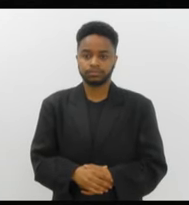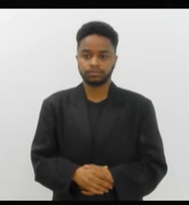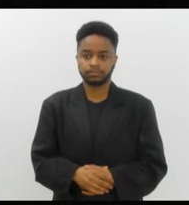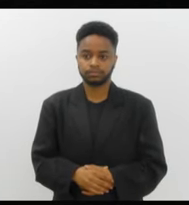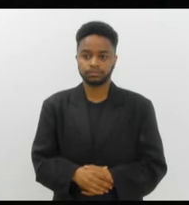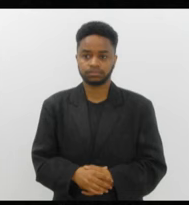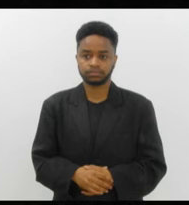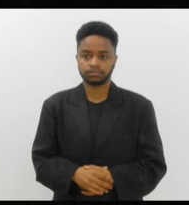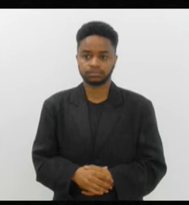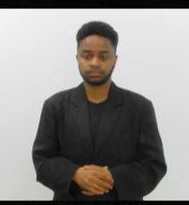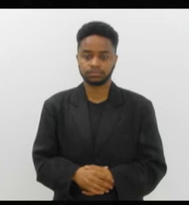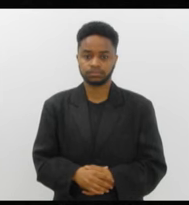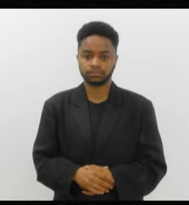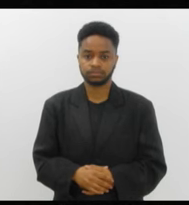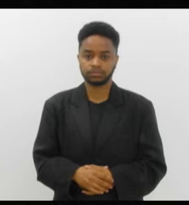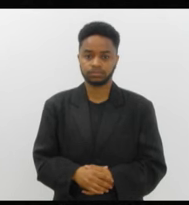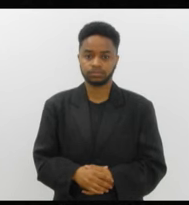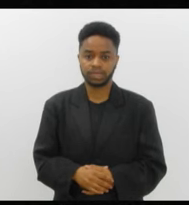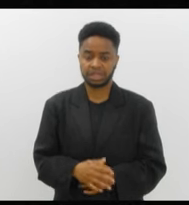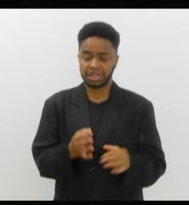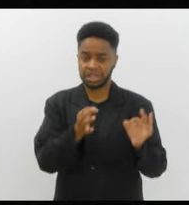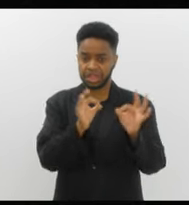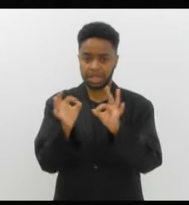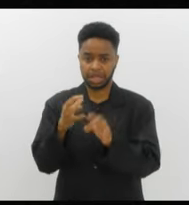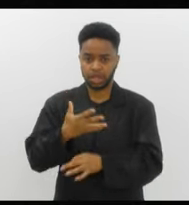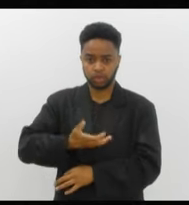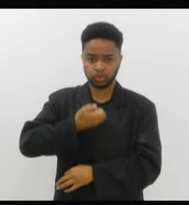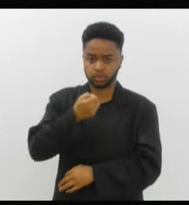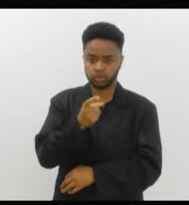não surpreendendo a ninguém,